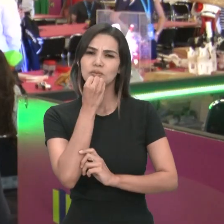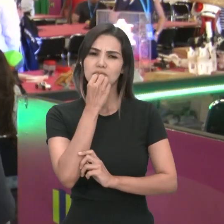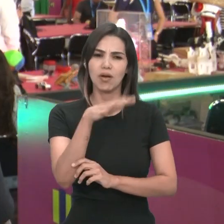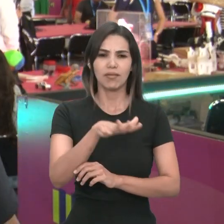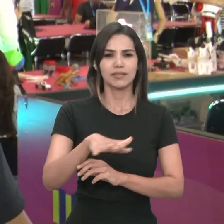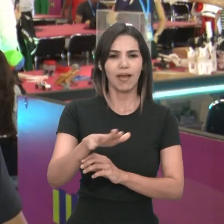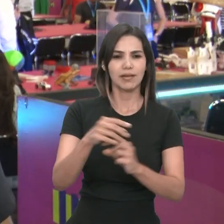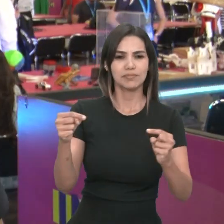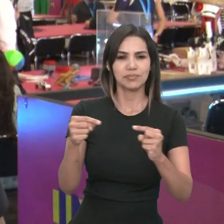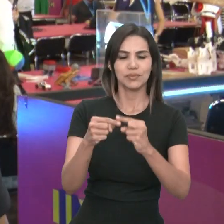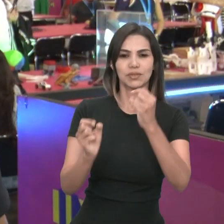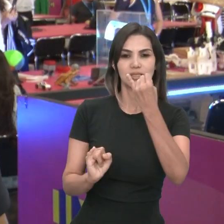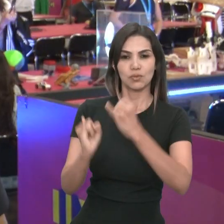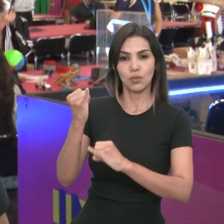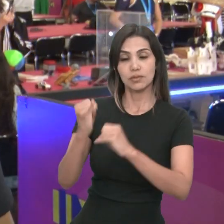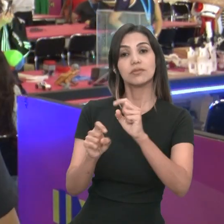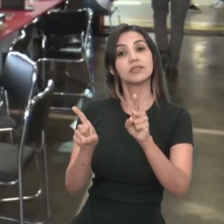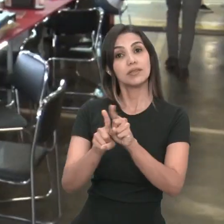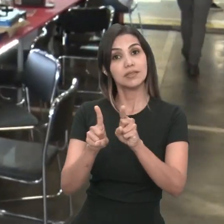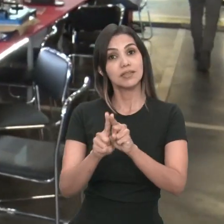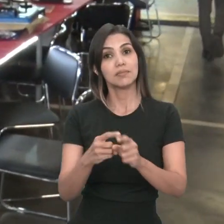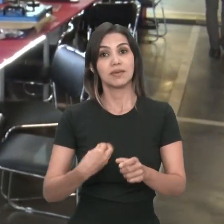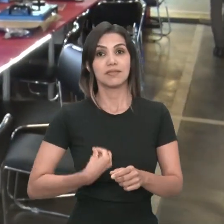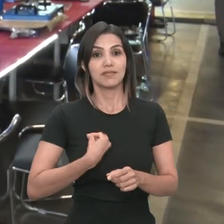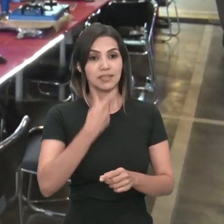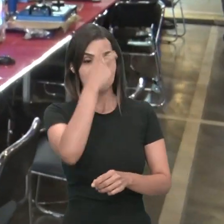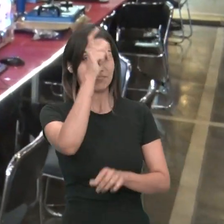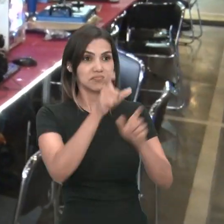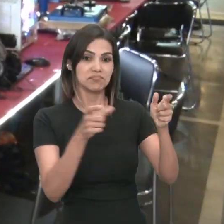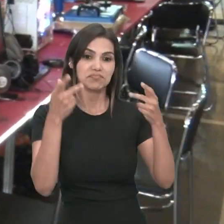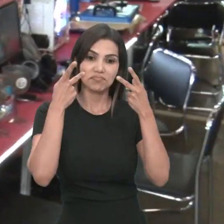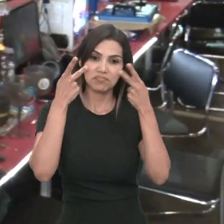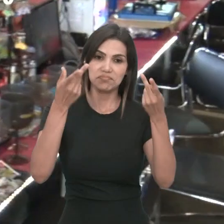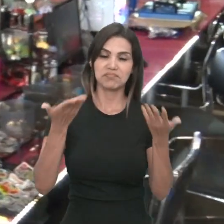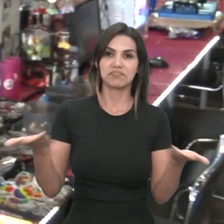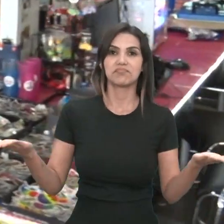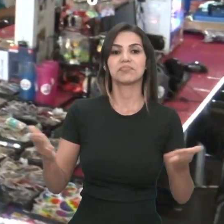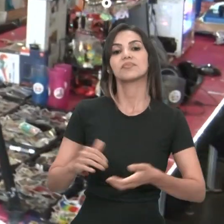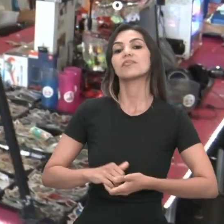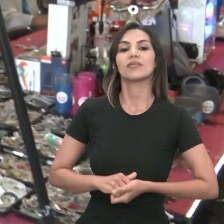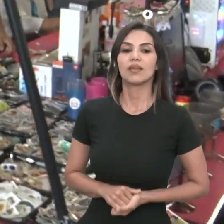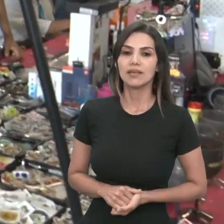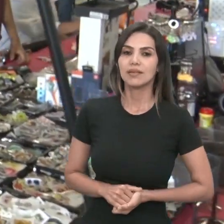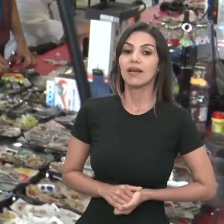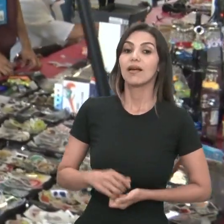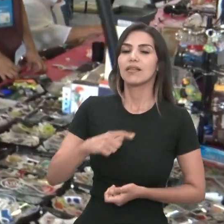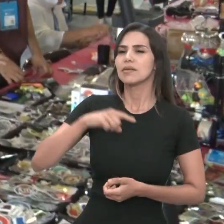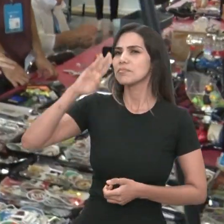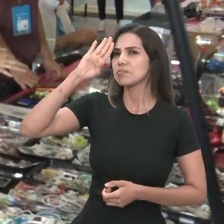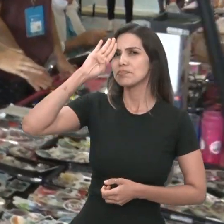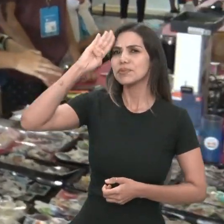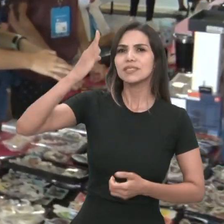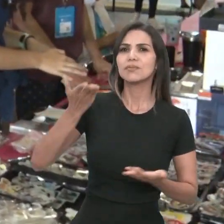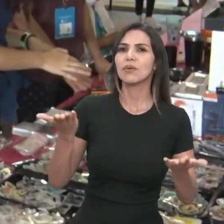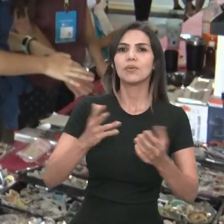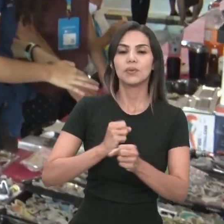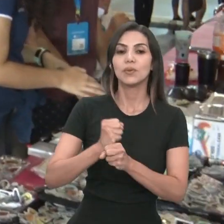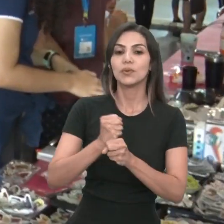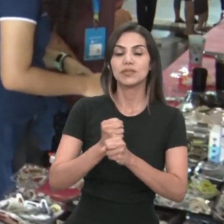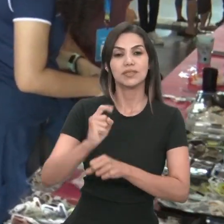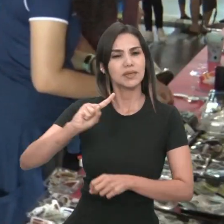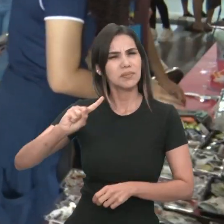dentro do governo ou mesmo na vida das pessoas. Entre tantas atividades, um dos destaques deste ano é a